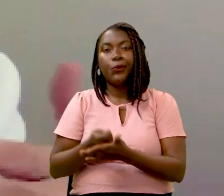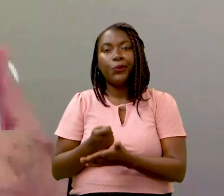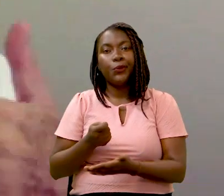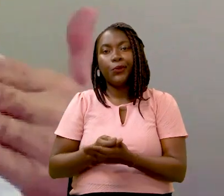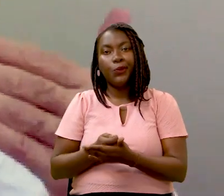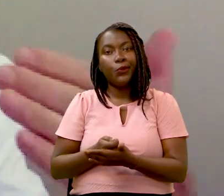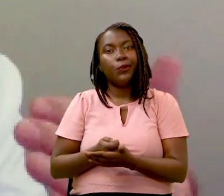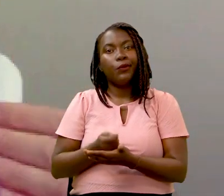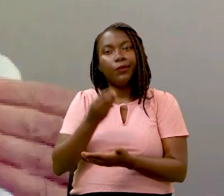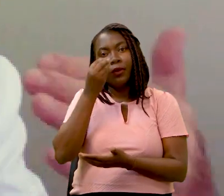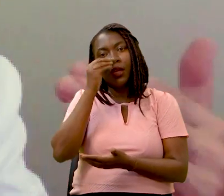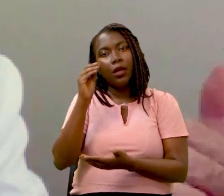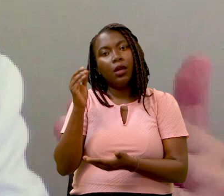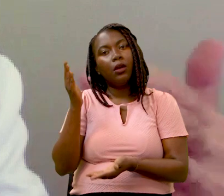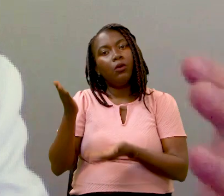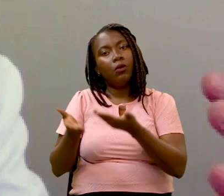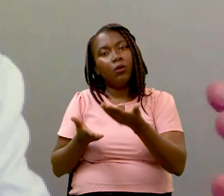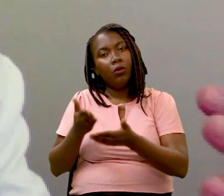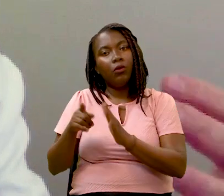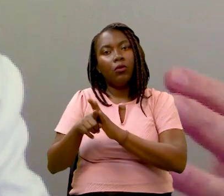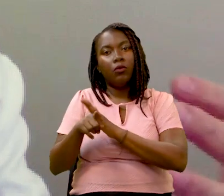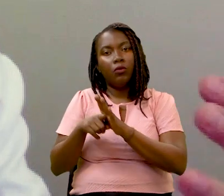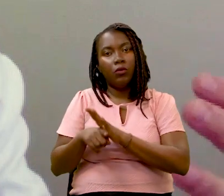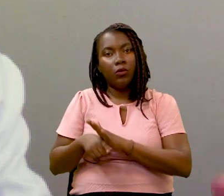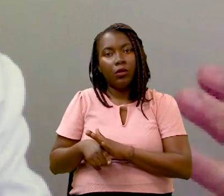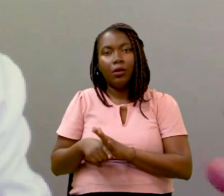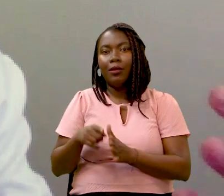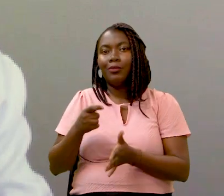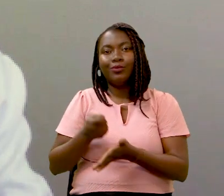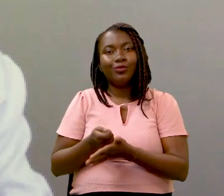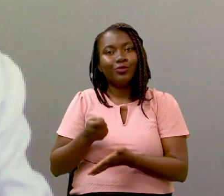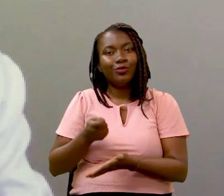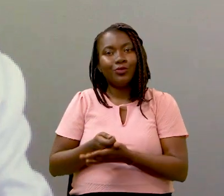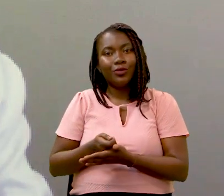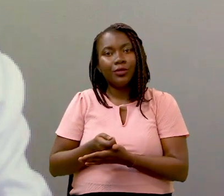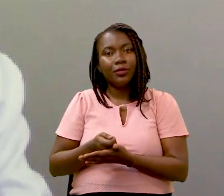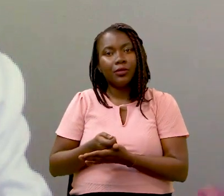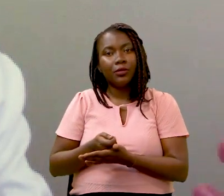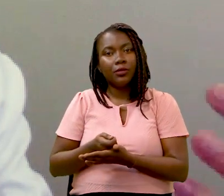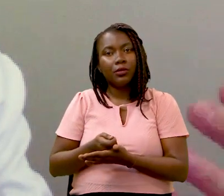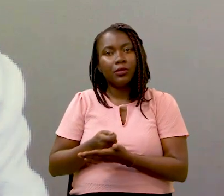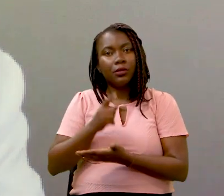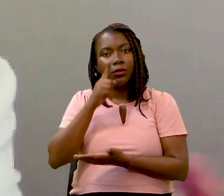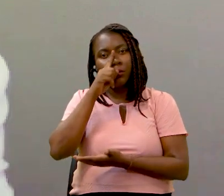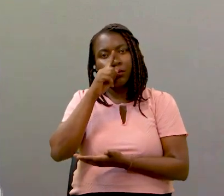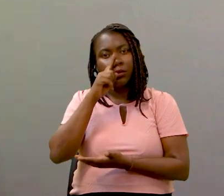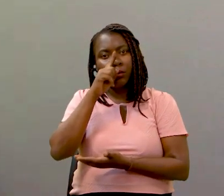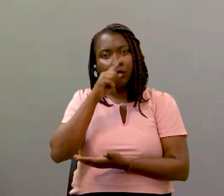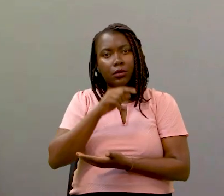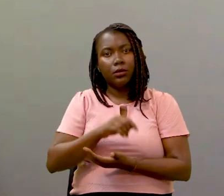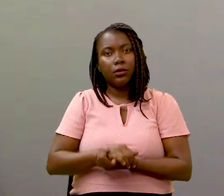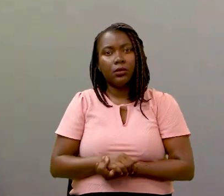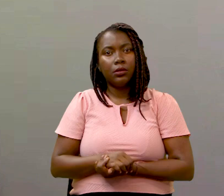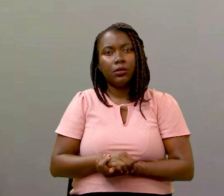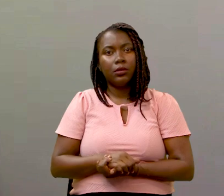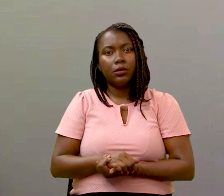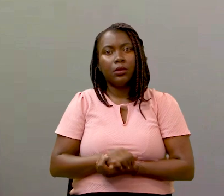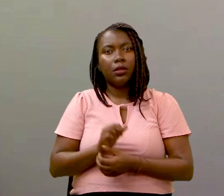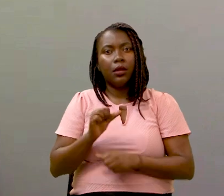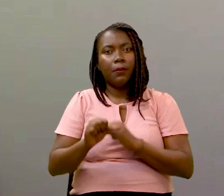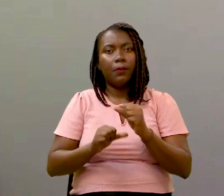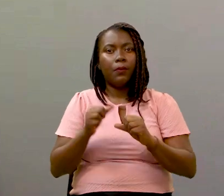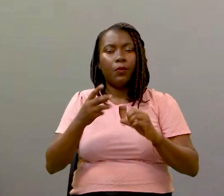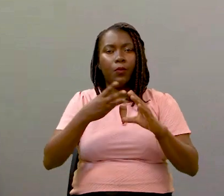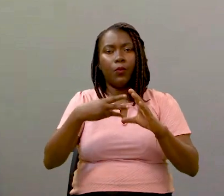muito grave. Deve ser tratada, investigada, mas não deve ser uma situação muito perigosa. De repente, se essa dor muda